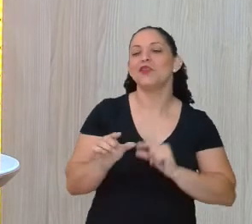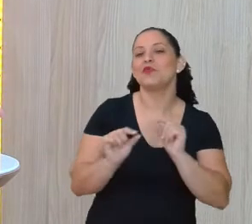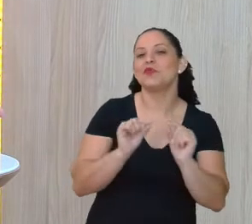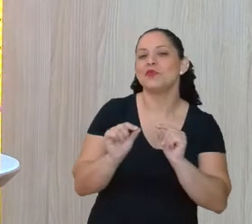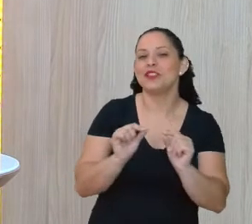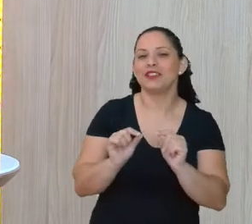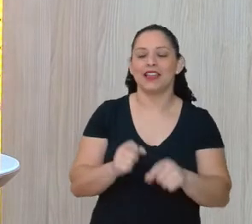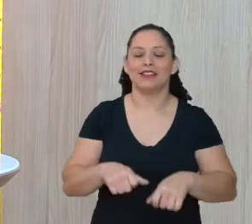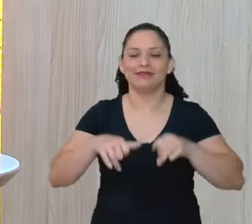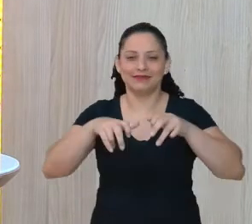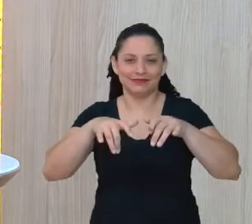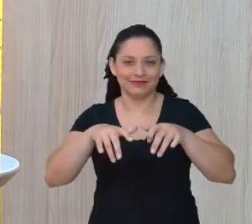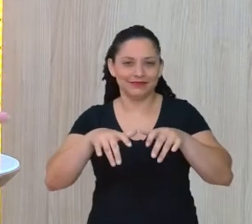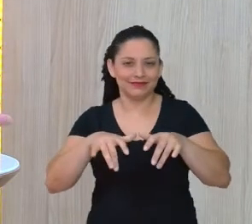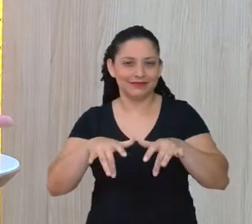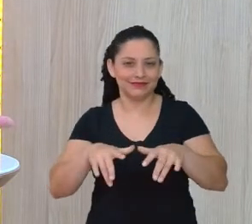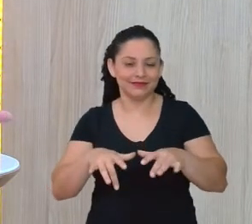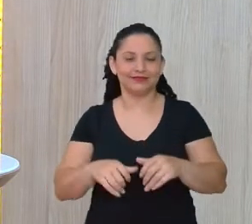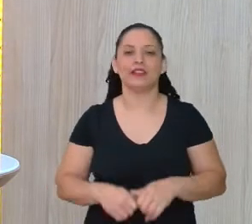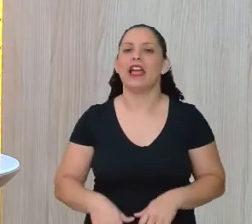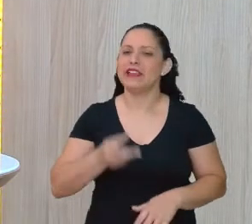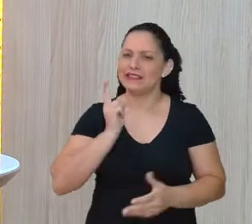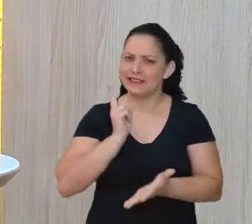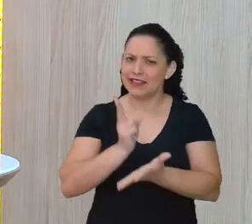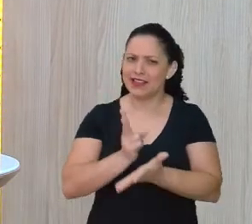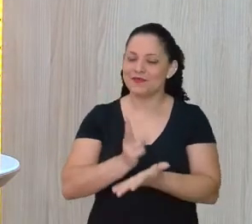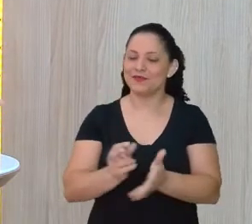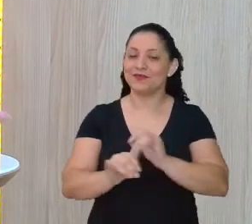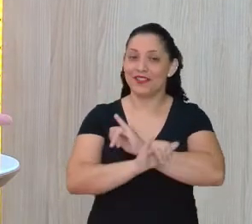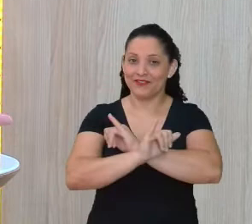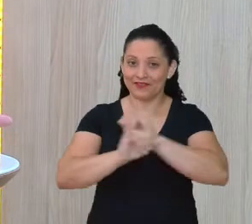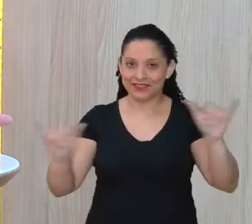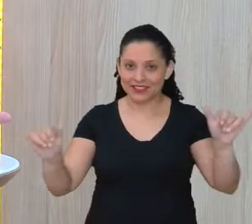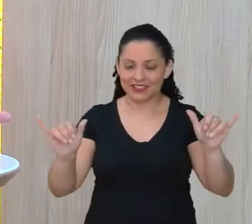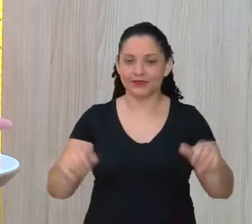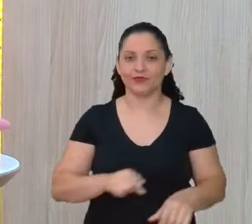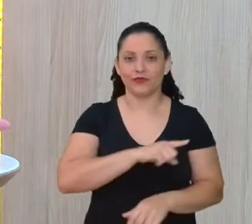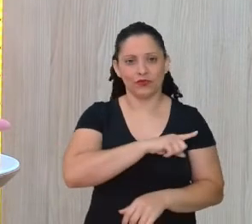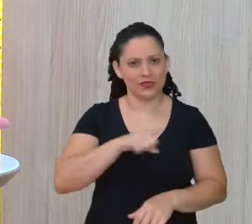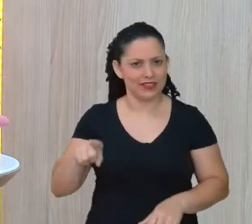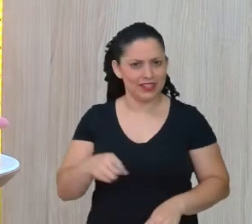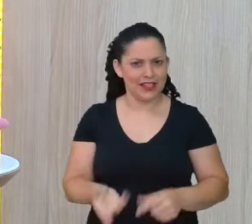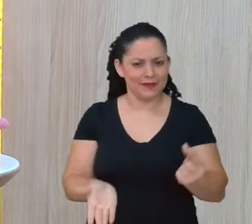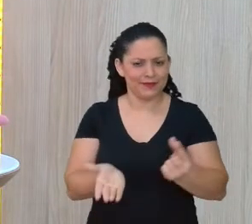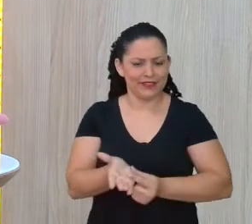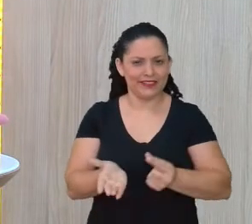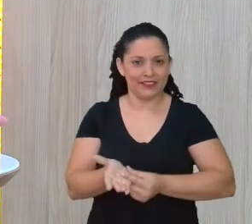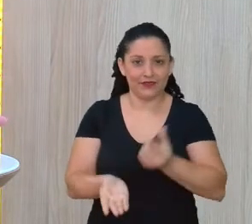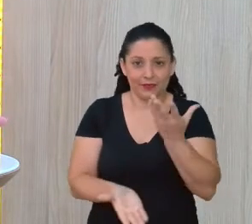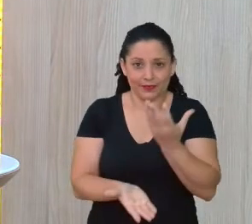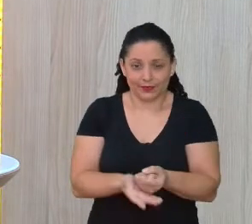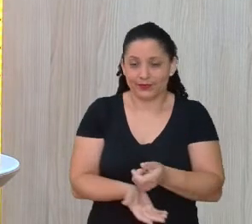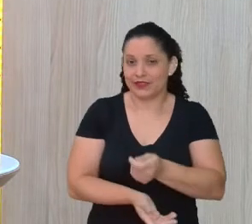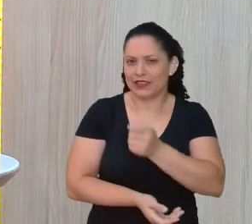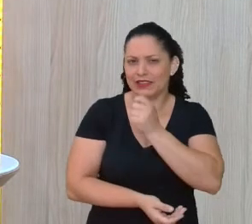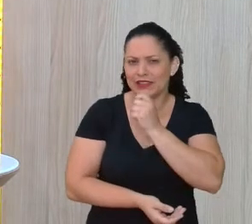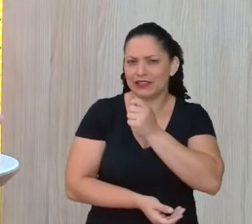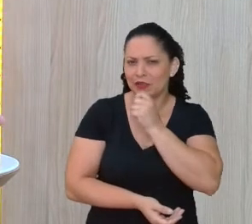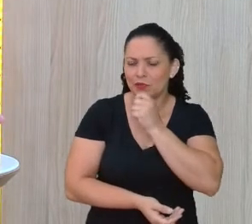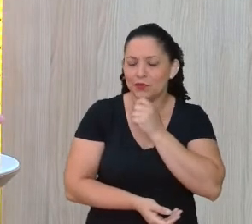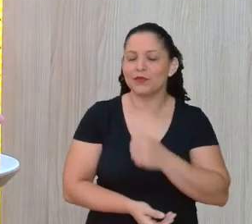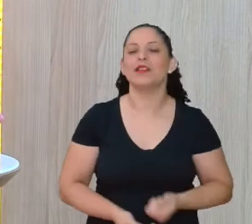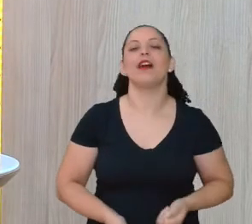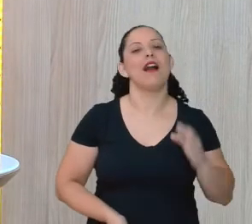já estão cansados aqui de escutar, certo? Se você ainda não baixou o aplicativo do Educa Recife, não